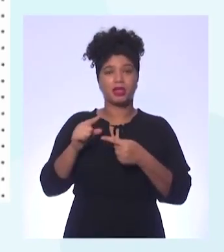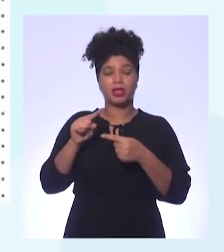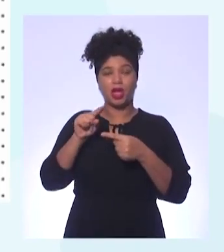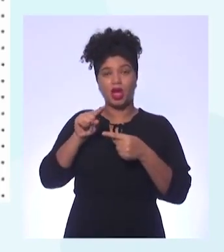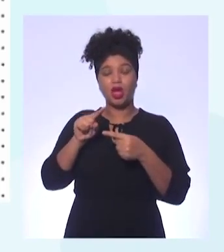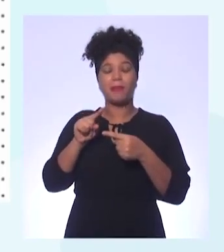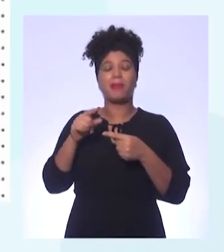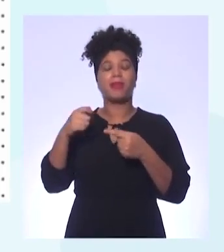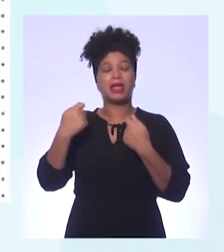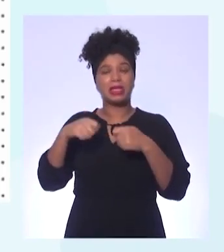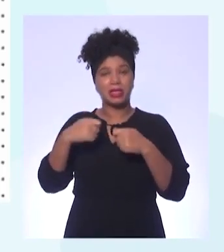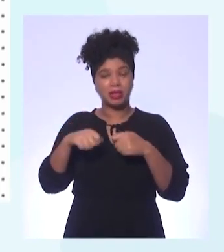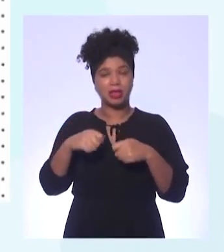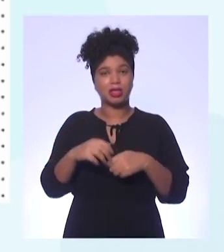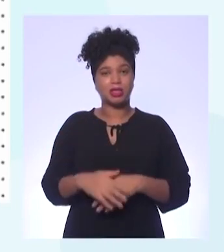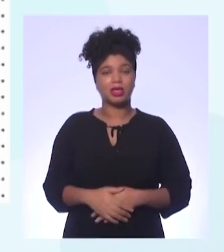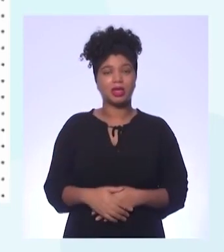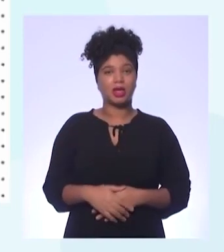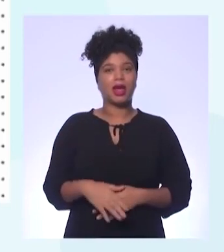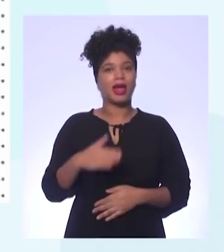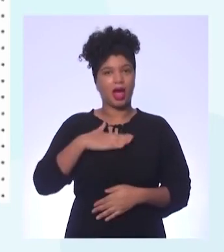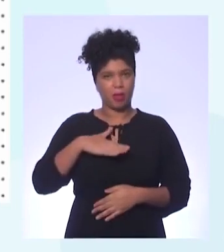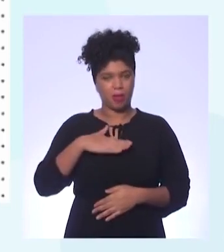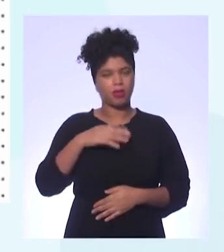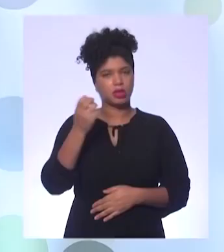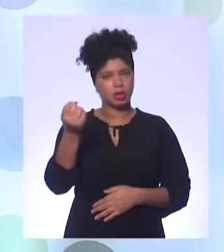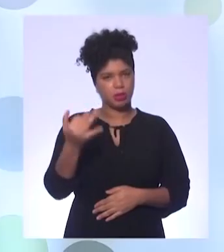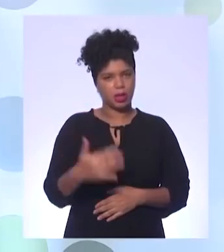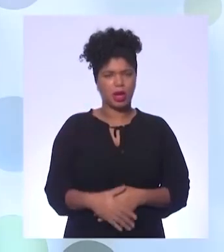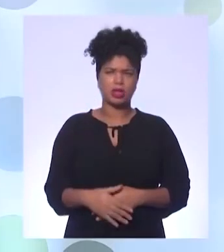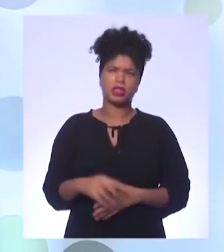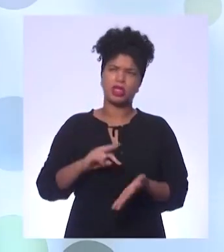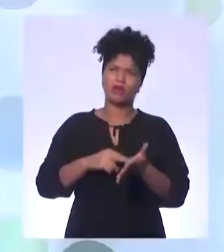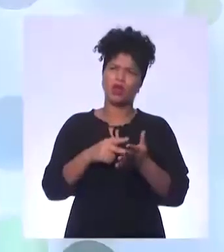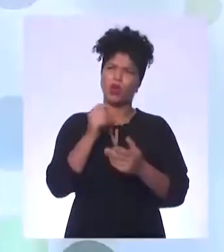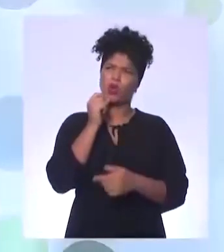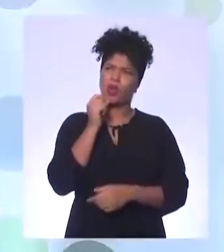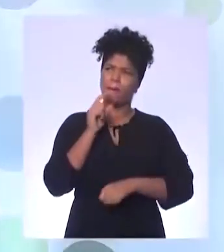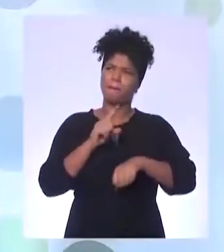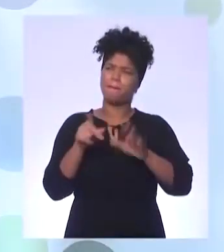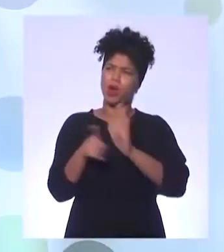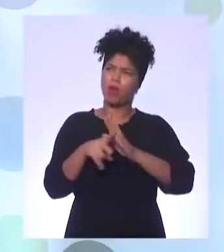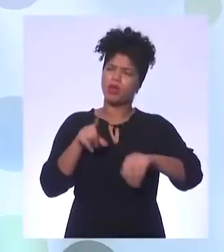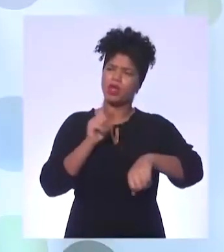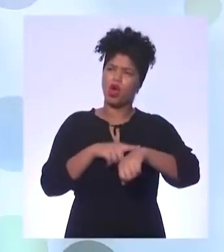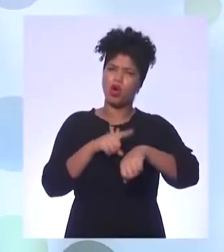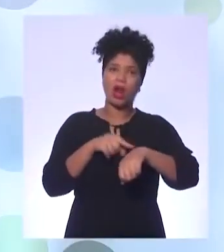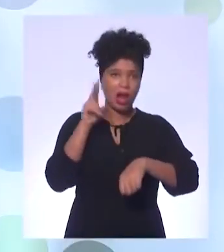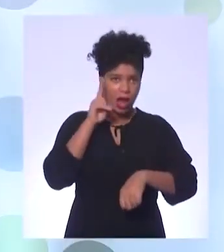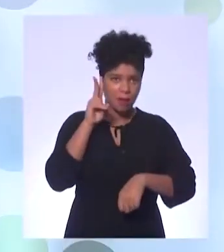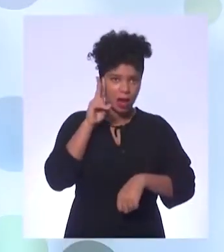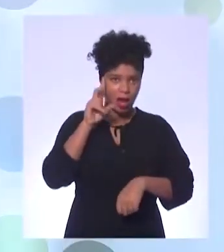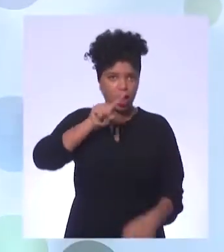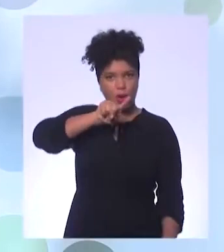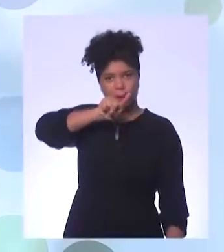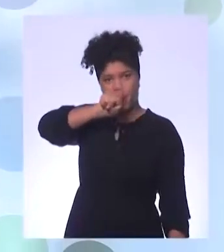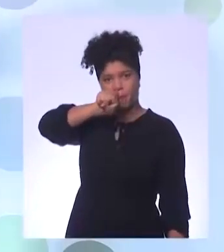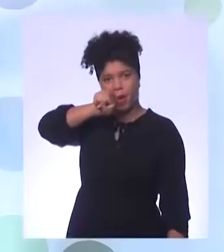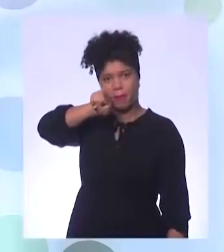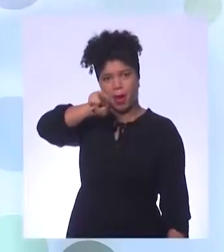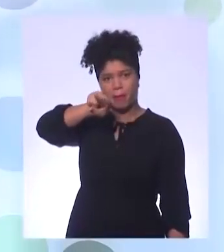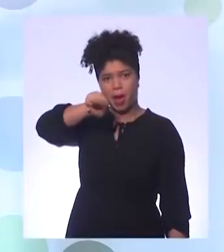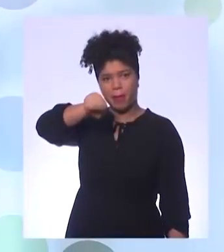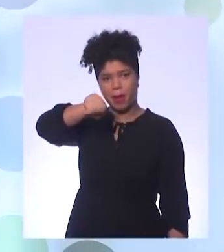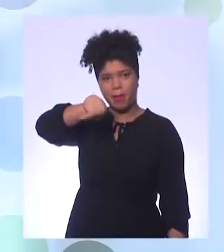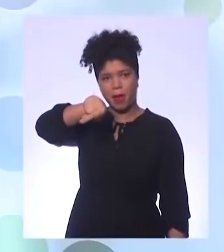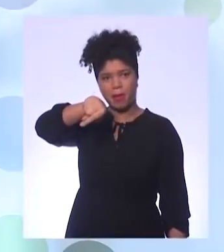sentido horário. Então, respira. Sentido horário é o sentido do relógio. Lembra do relógio? Sentido horário. Então, essa